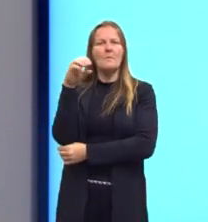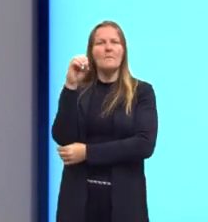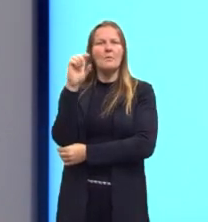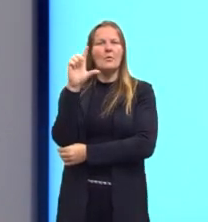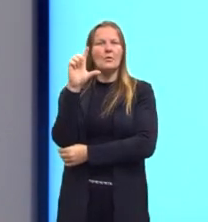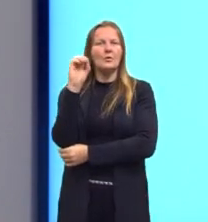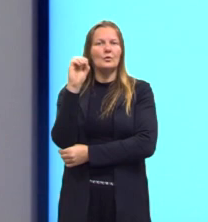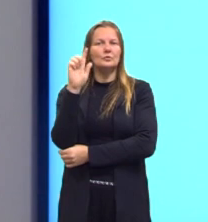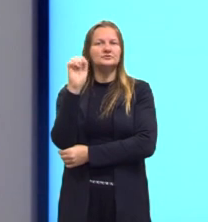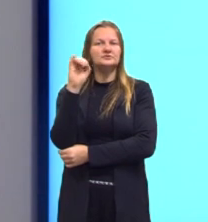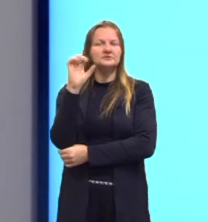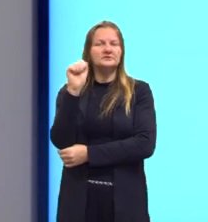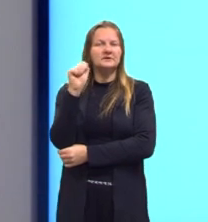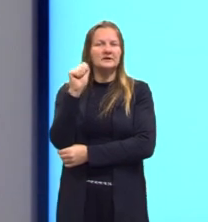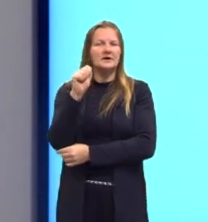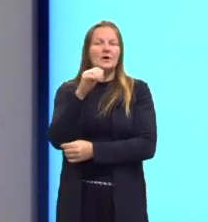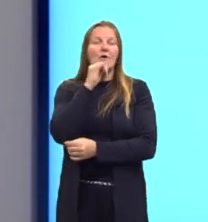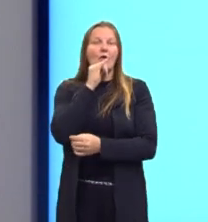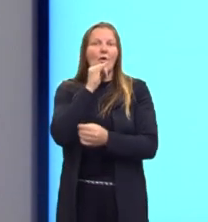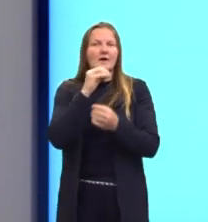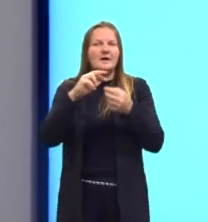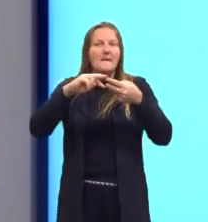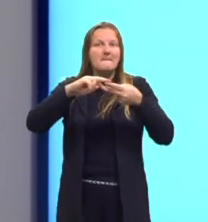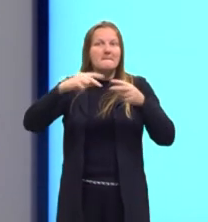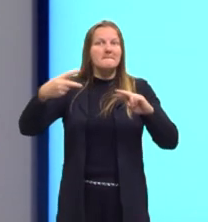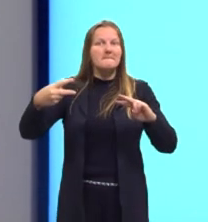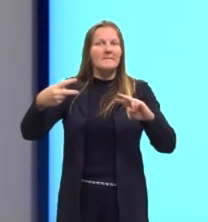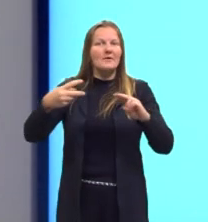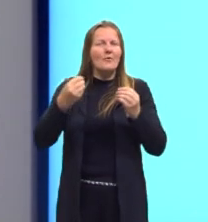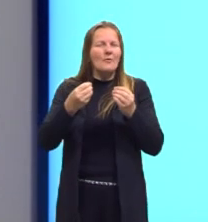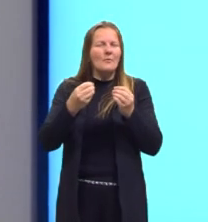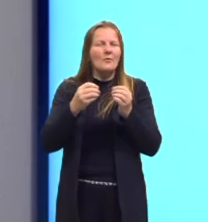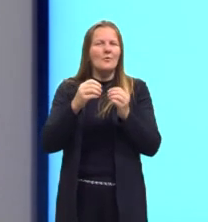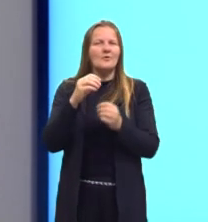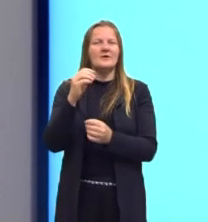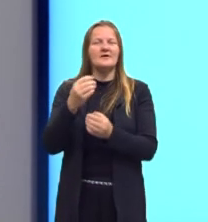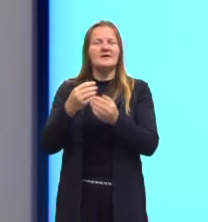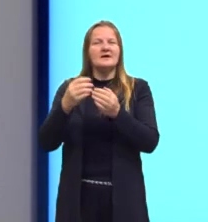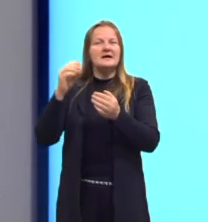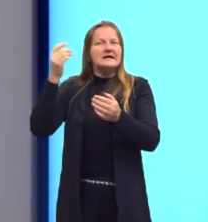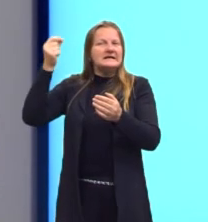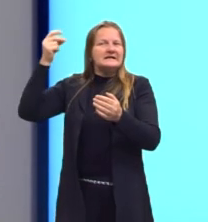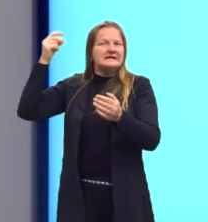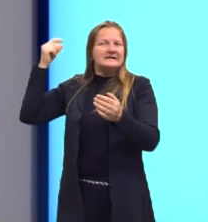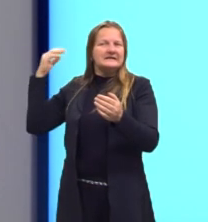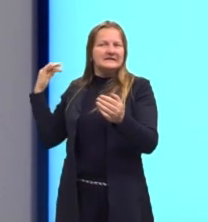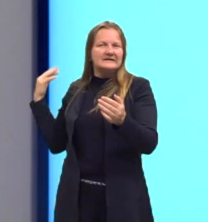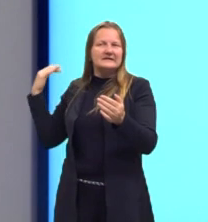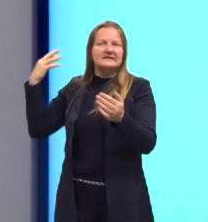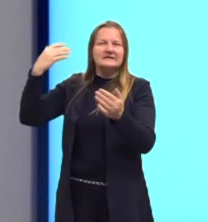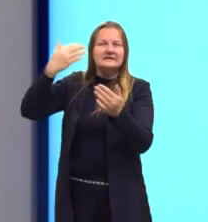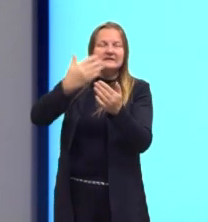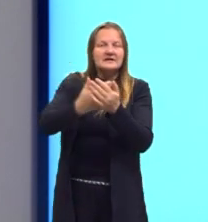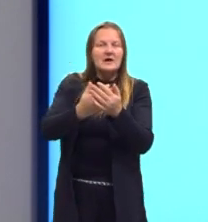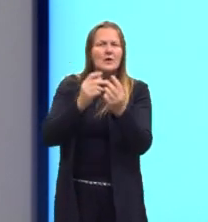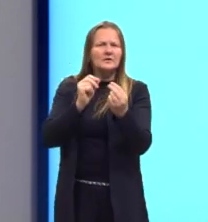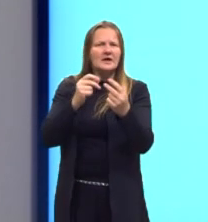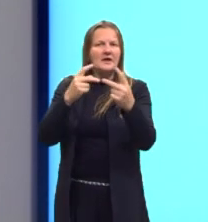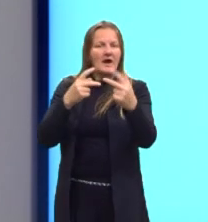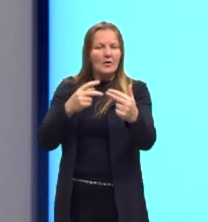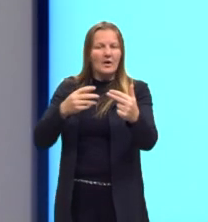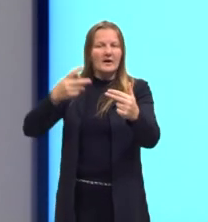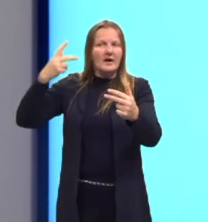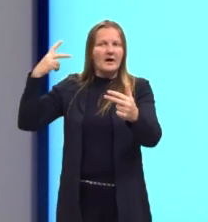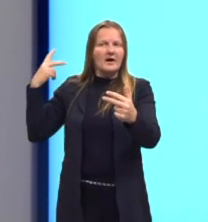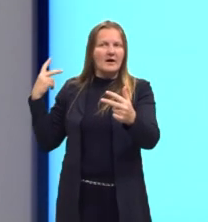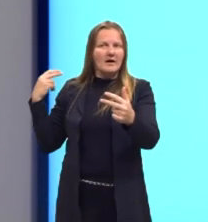análise de semelhanças biológicas entre organismos decorrente do